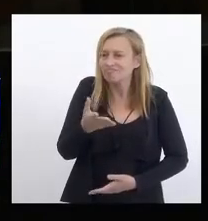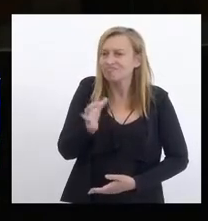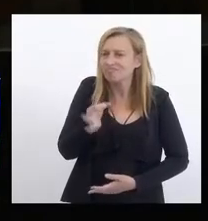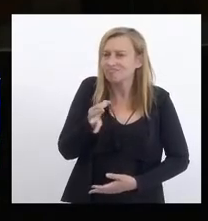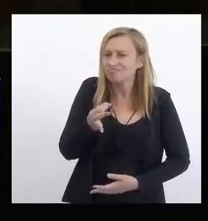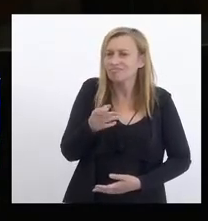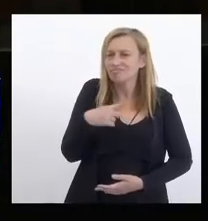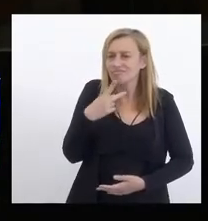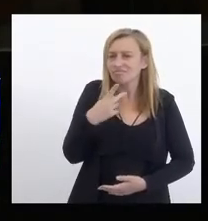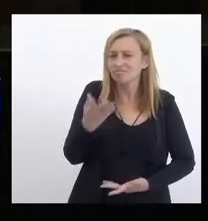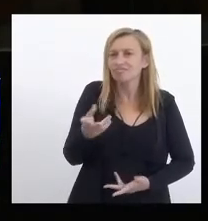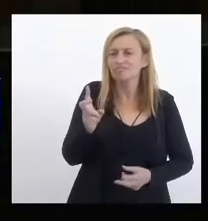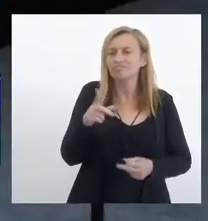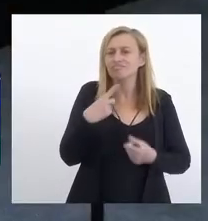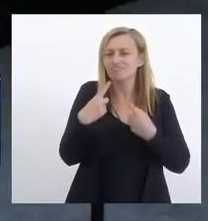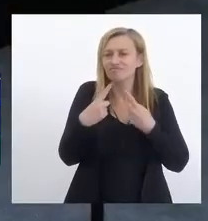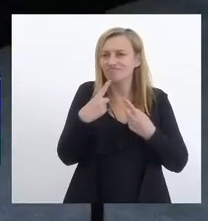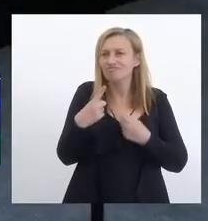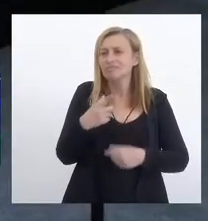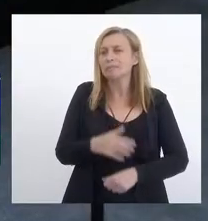poder travar um diálogo